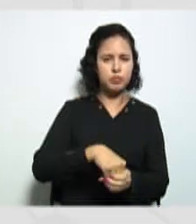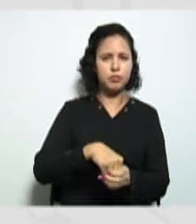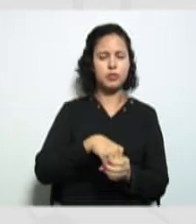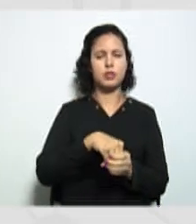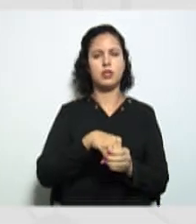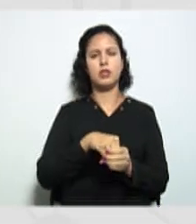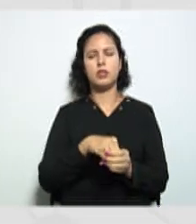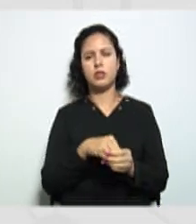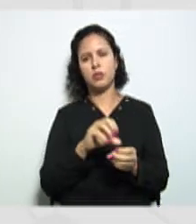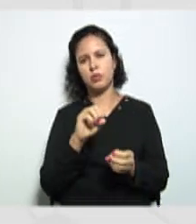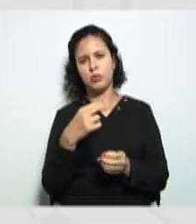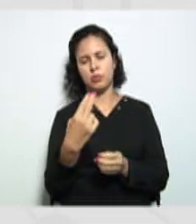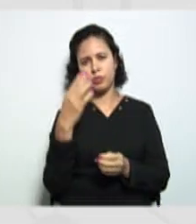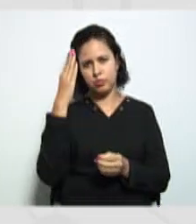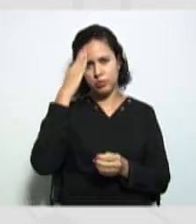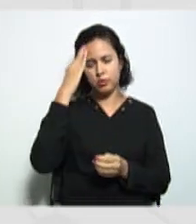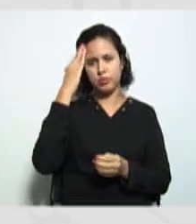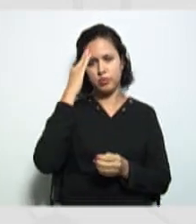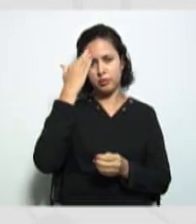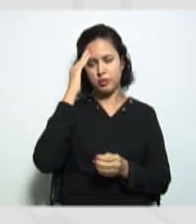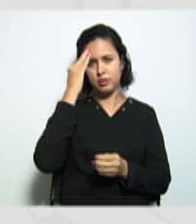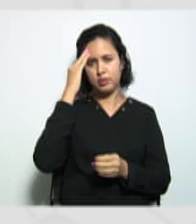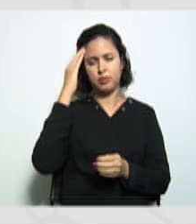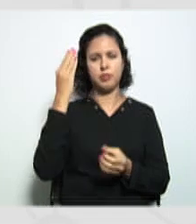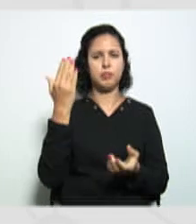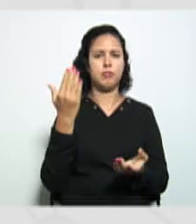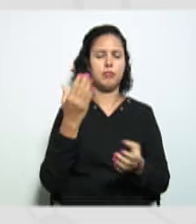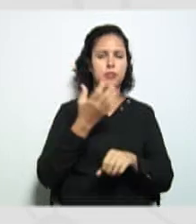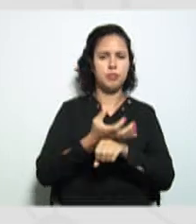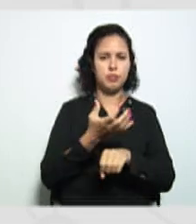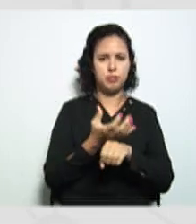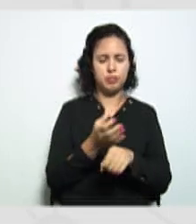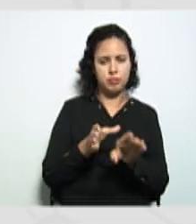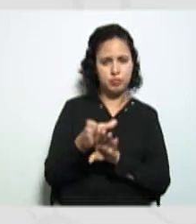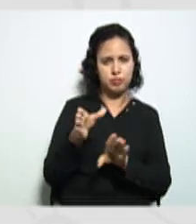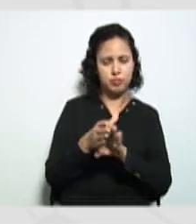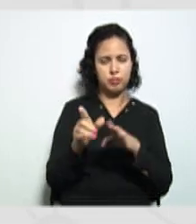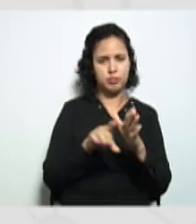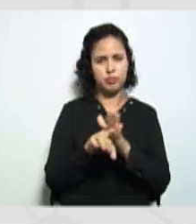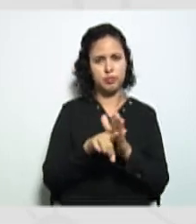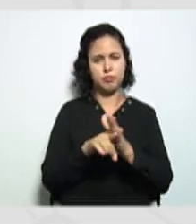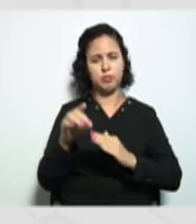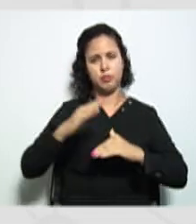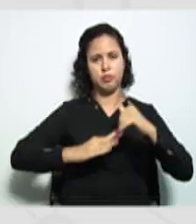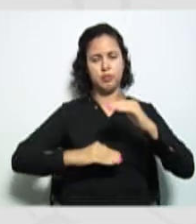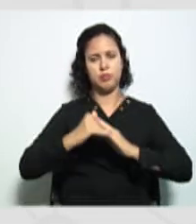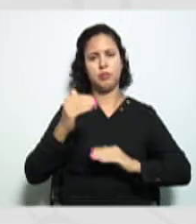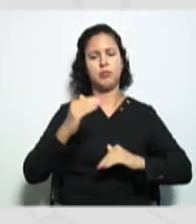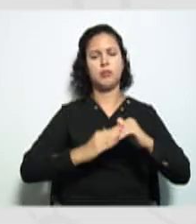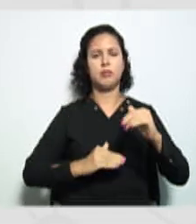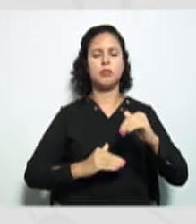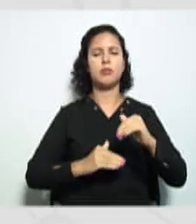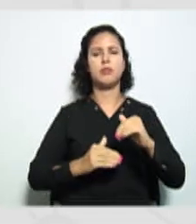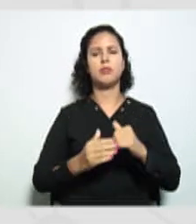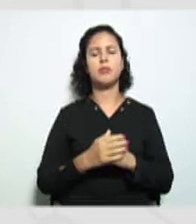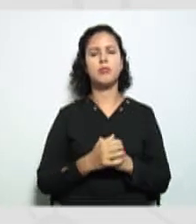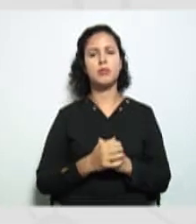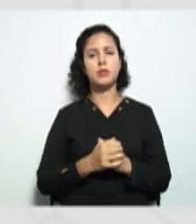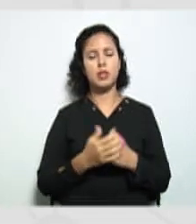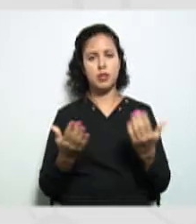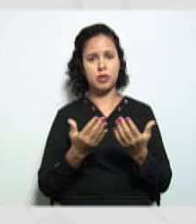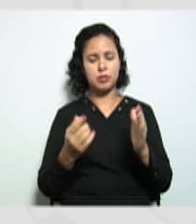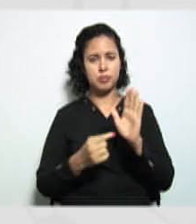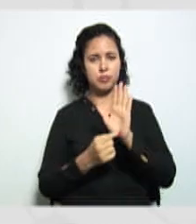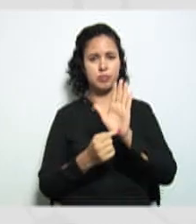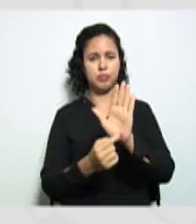pode entender a disciplina de orientação para pesquisa e prática profissional. E para isso a gente vai mostrar